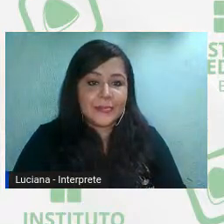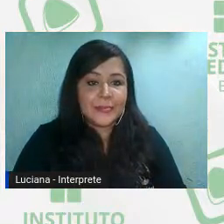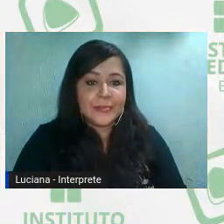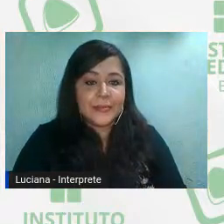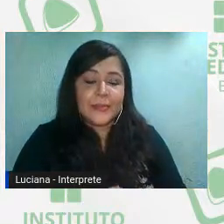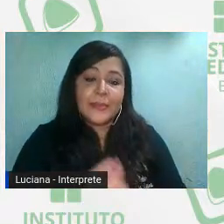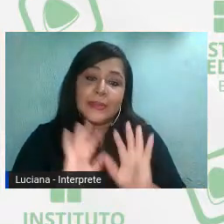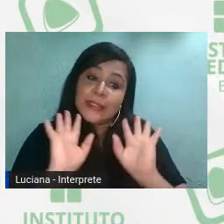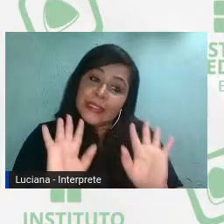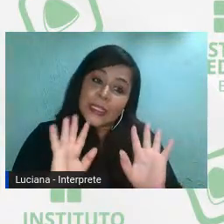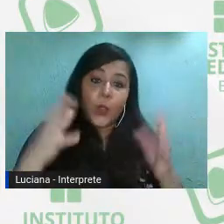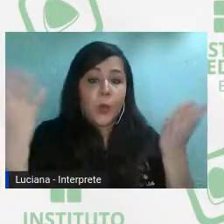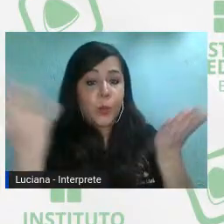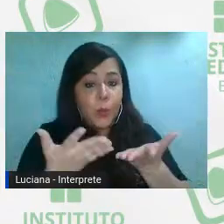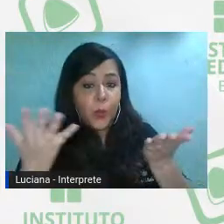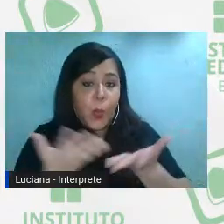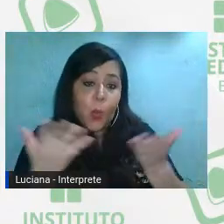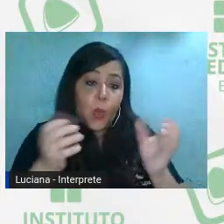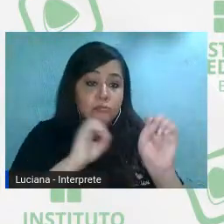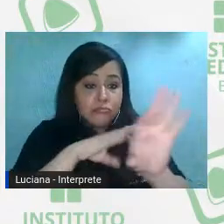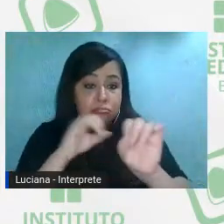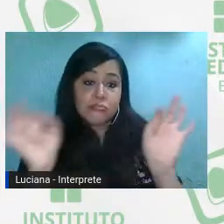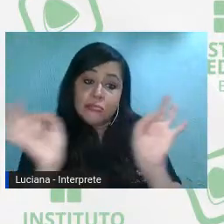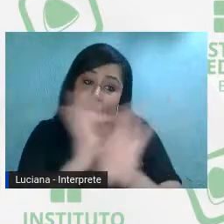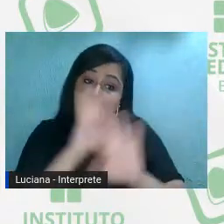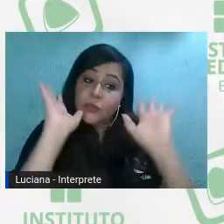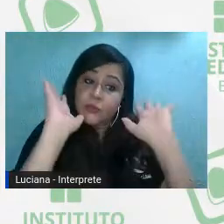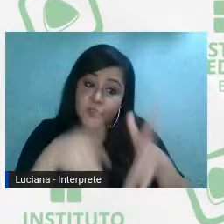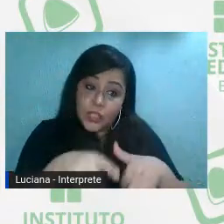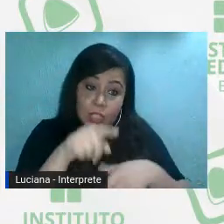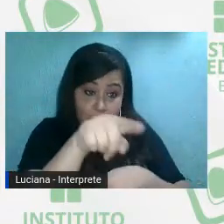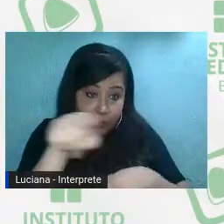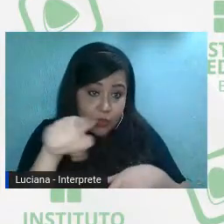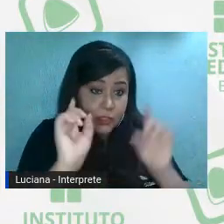Bom, por hoje é só, pessoal. Alguma dúvida, algo mais?